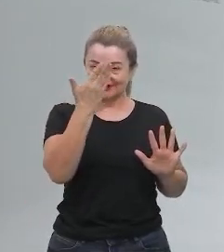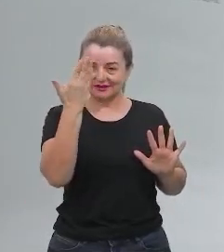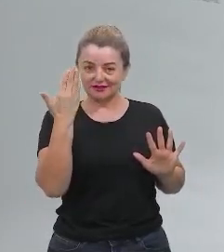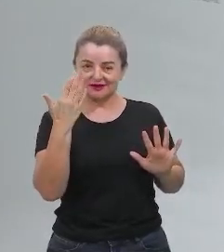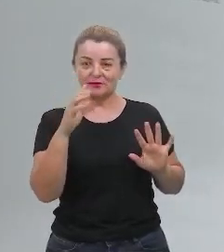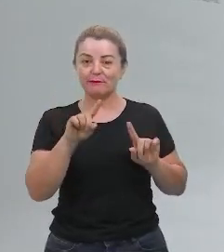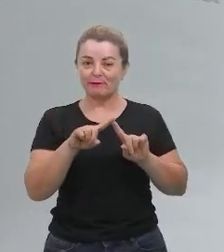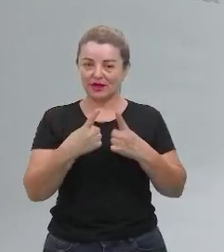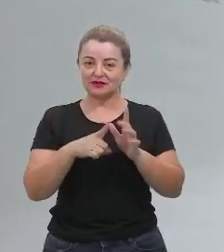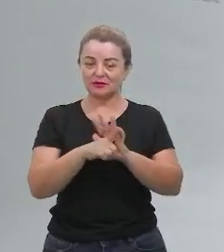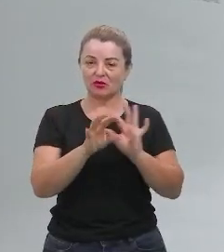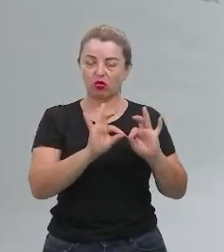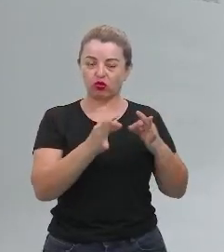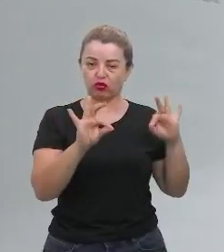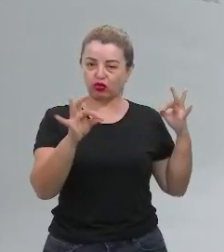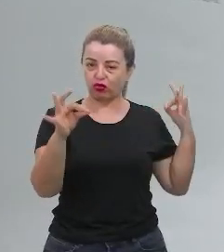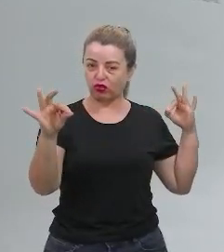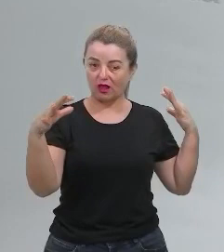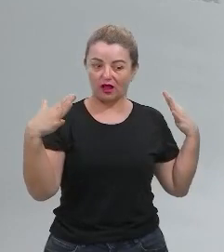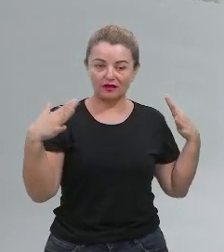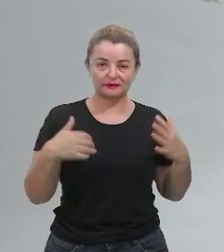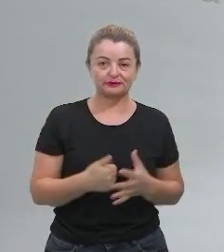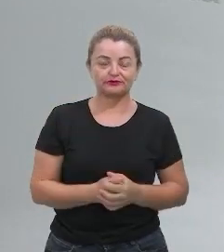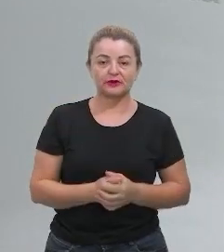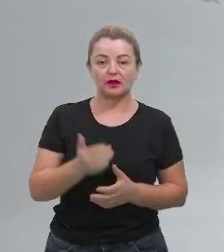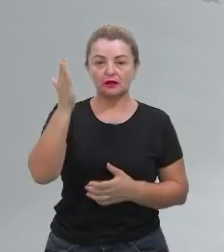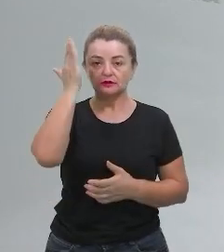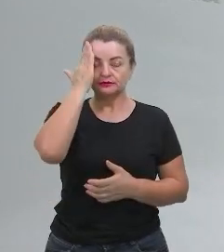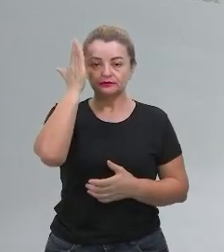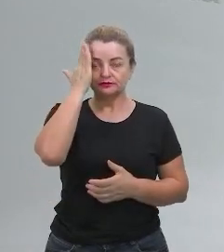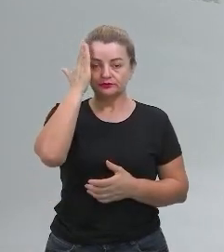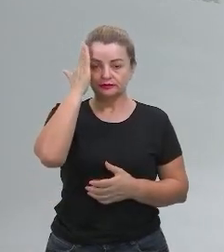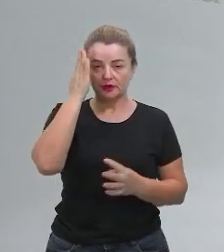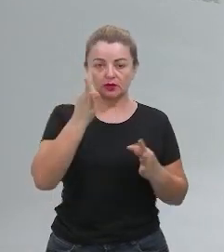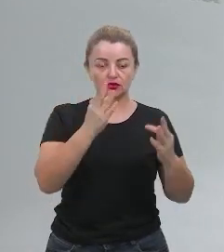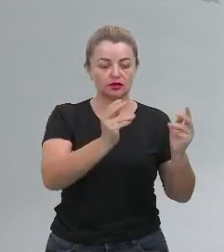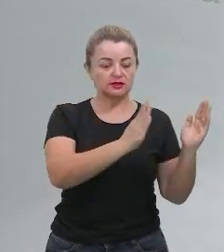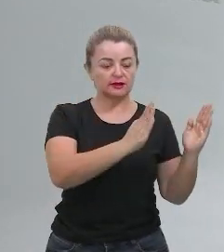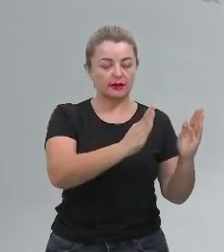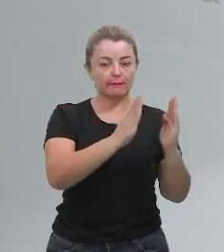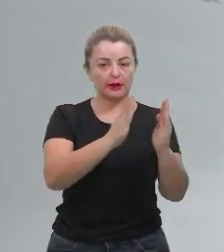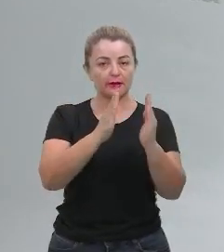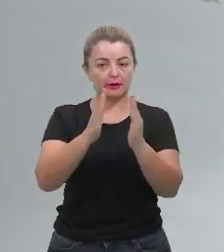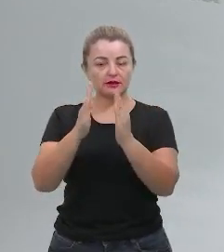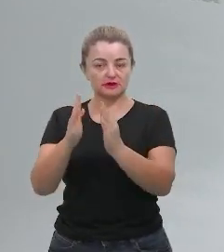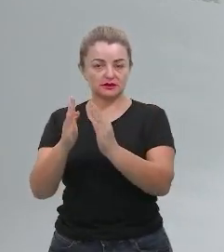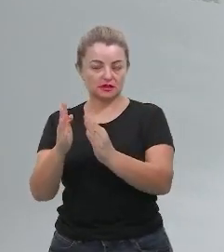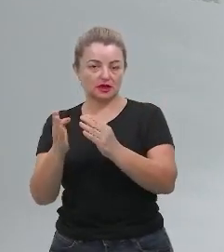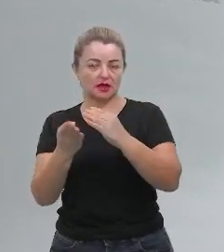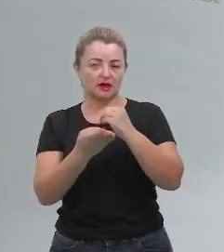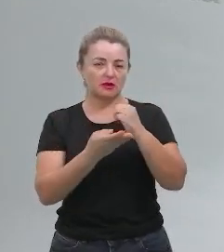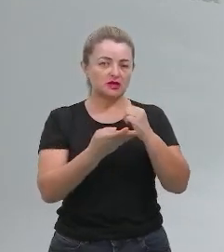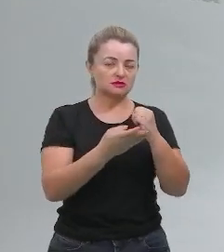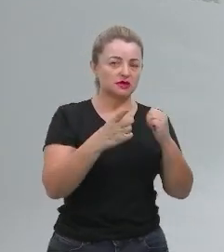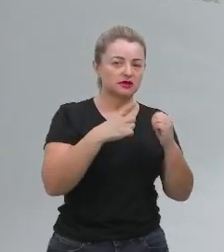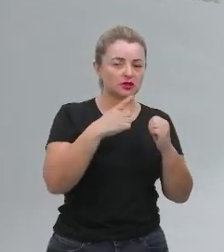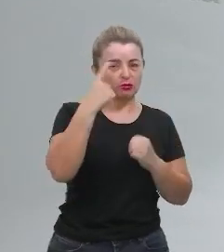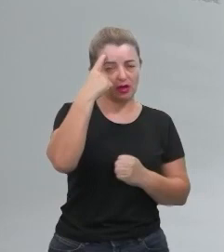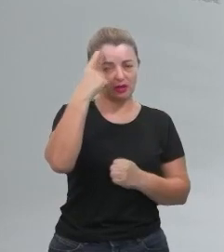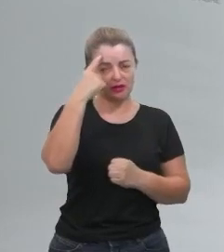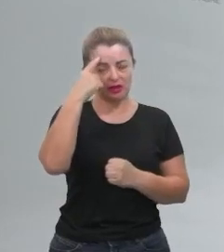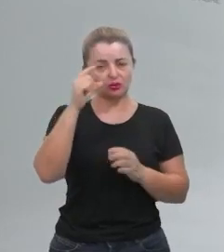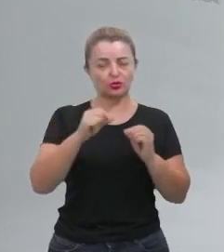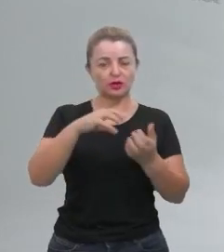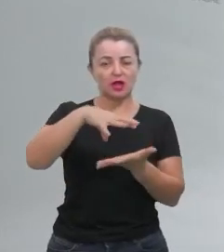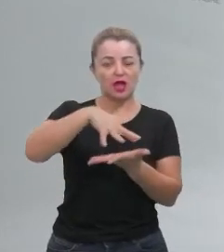longa para se resolver, tá bom? Mas vamos lá, vamos compreender essa questão em todas as suas etapas. Essa questão basicamente ela trata da ideia de um cone, tá